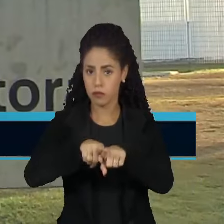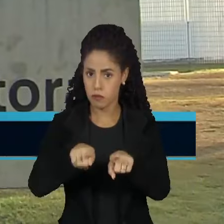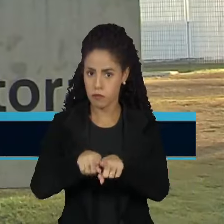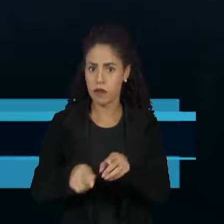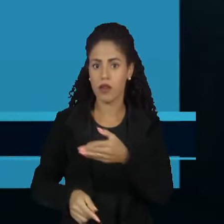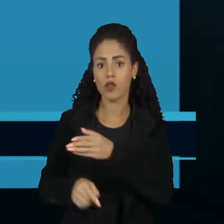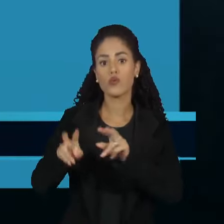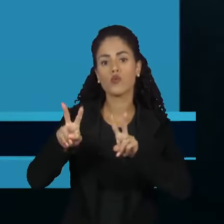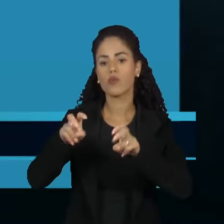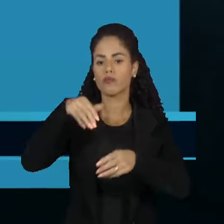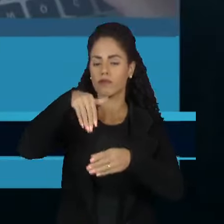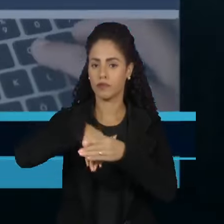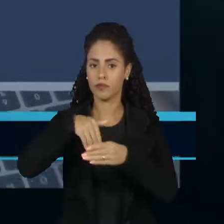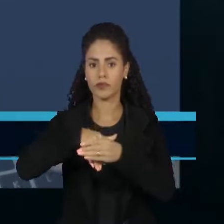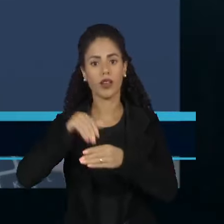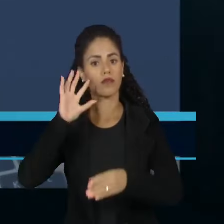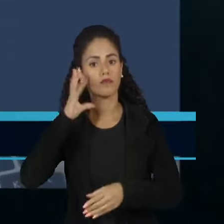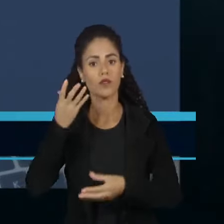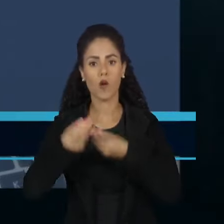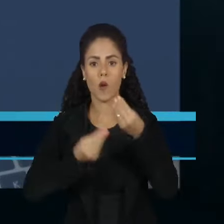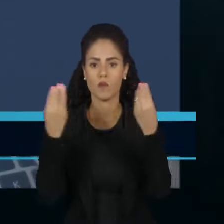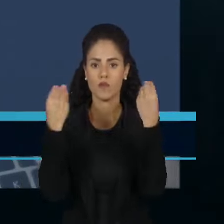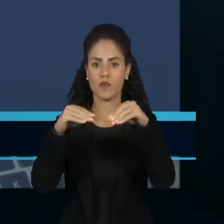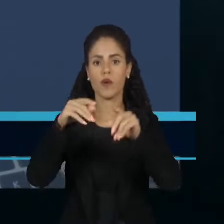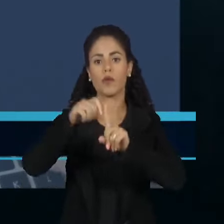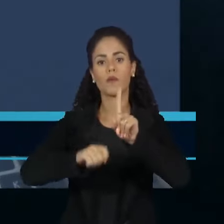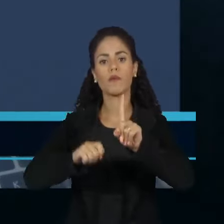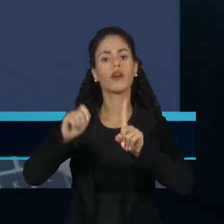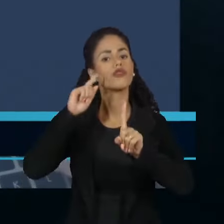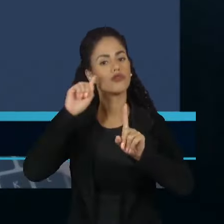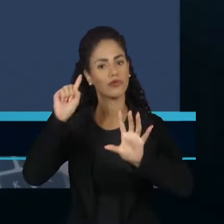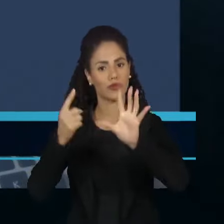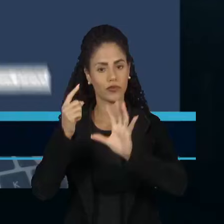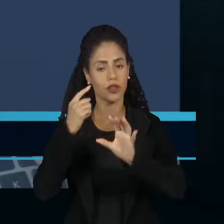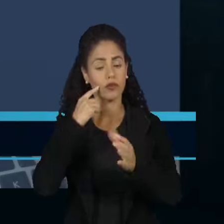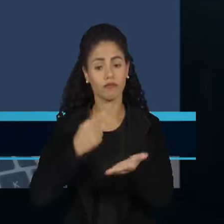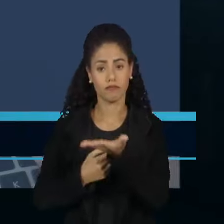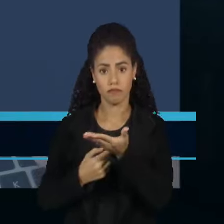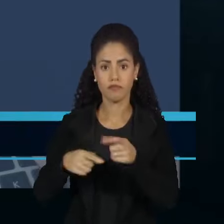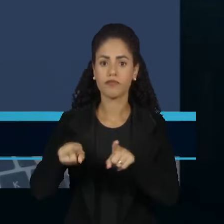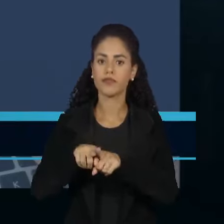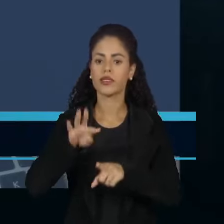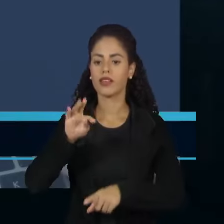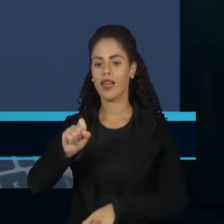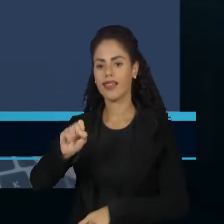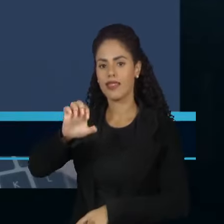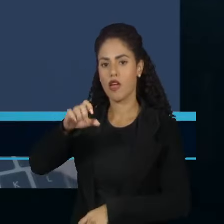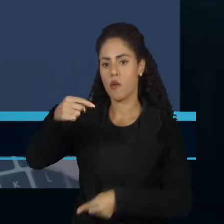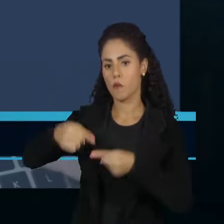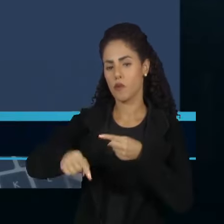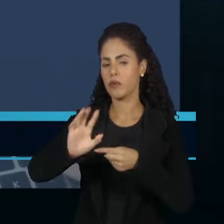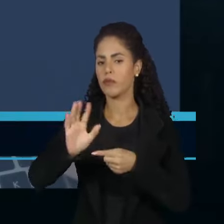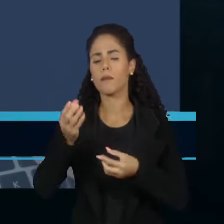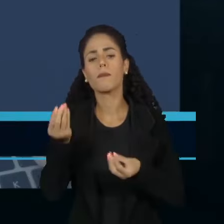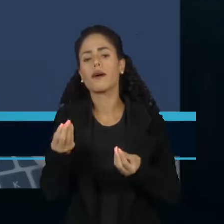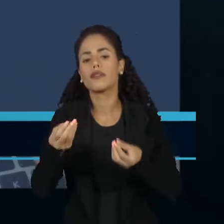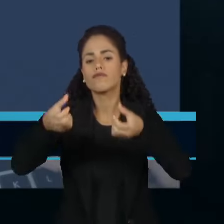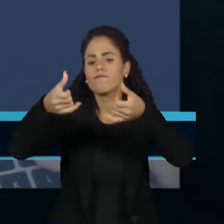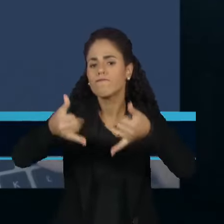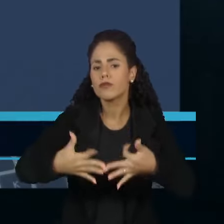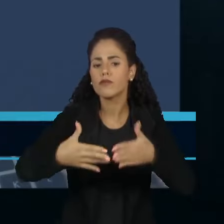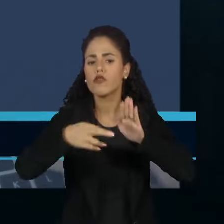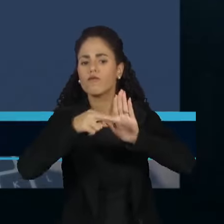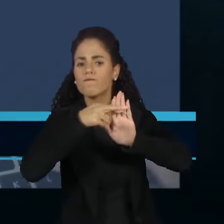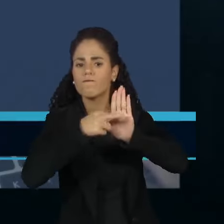Superior Eleitoral em uma resolução publicada em fevereiro. O TSE não proibiu os impulsionamentos, mas determinou